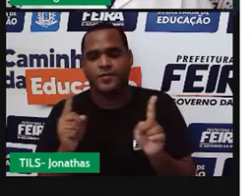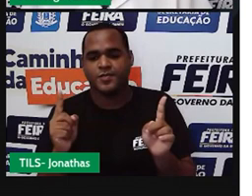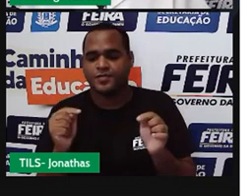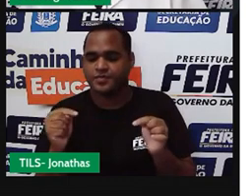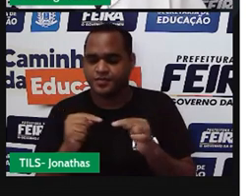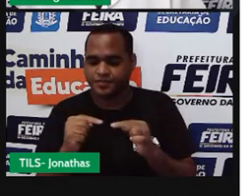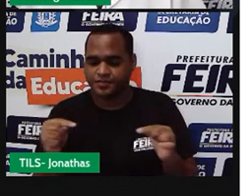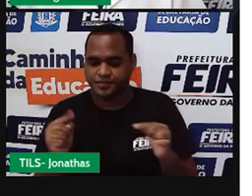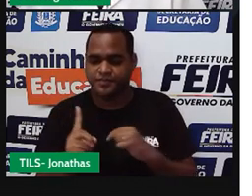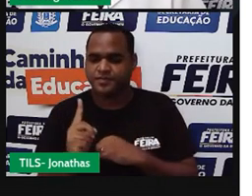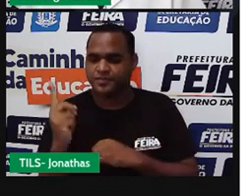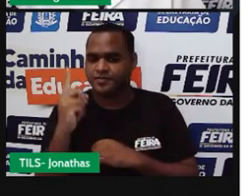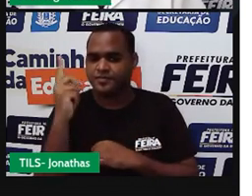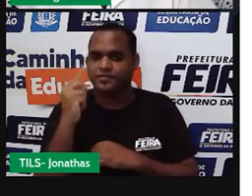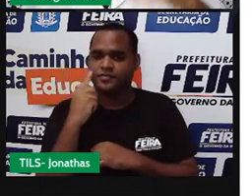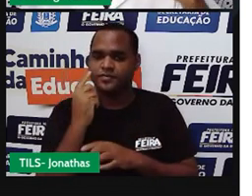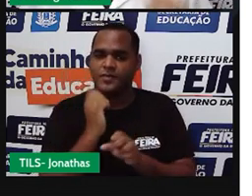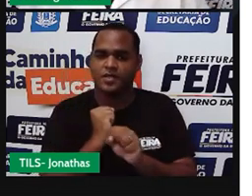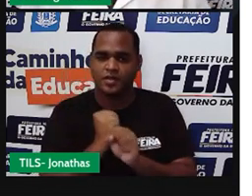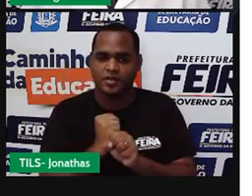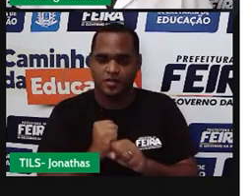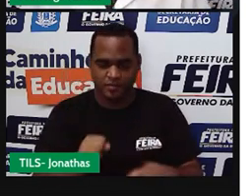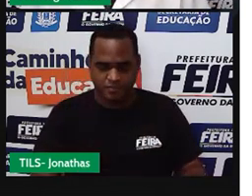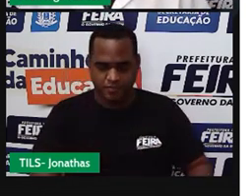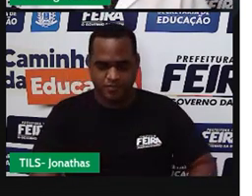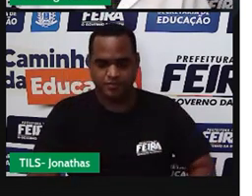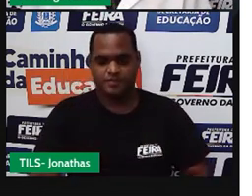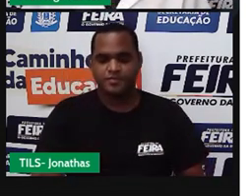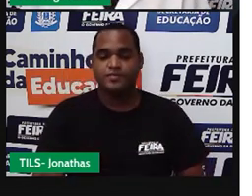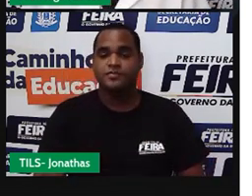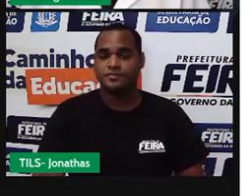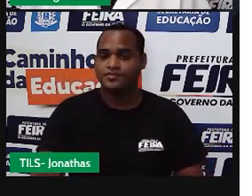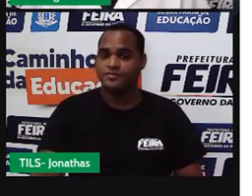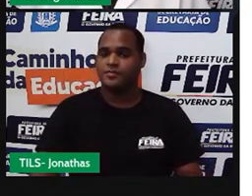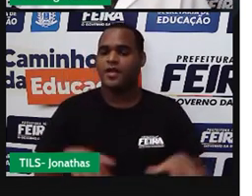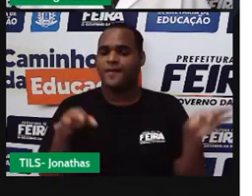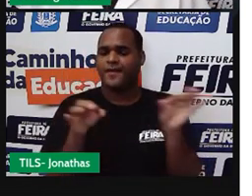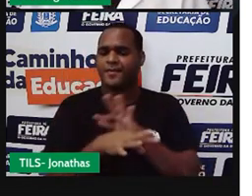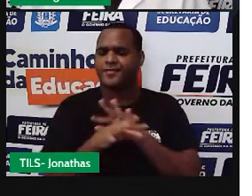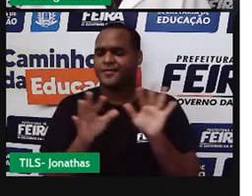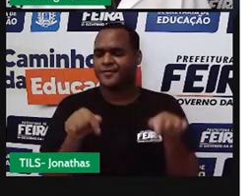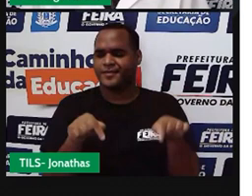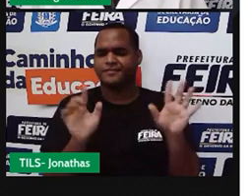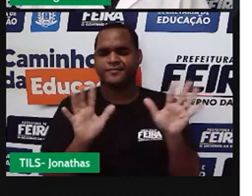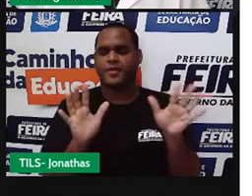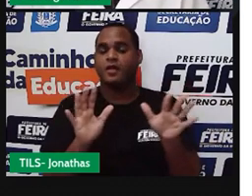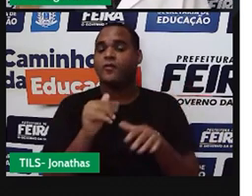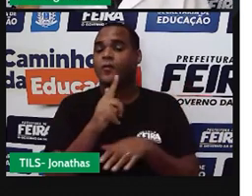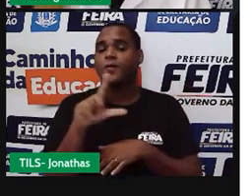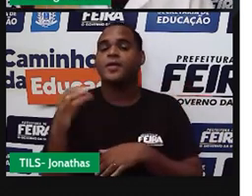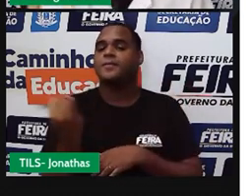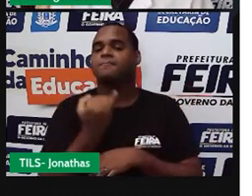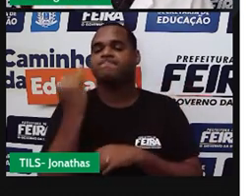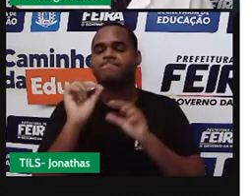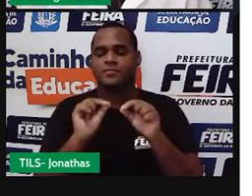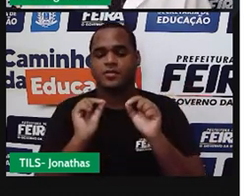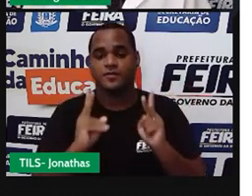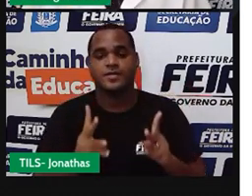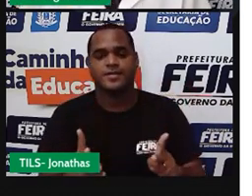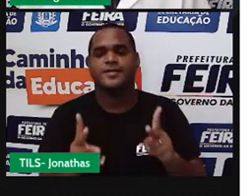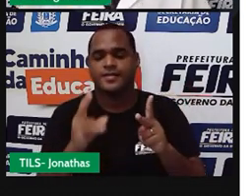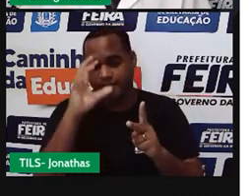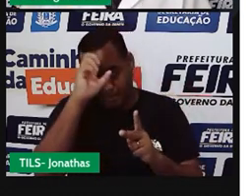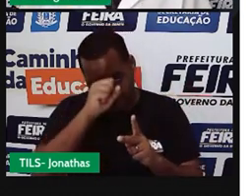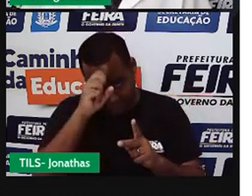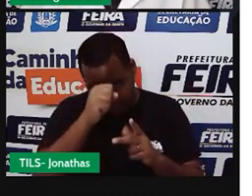vezes medida de altura certo bom mas não acaba aqui né O interessante mesmo para você continuar